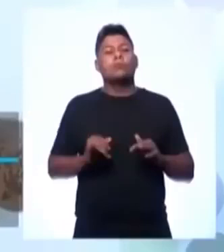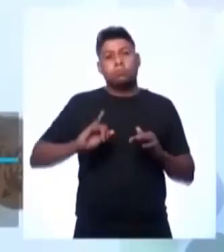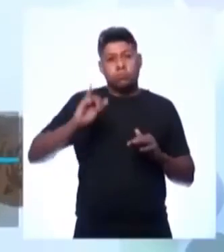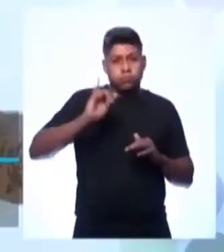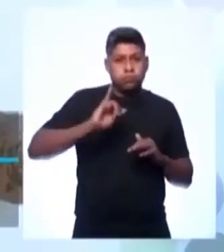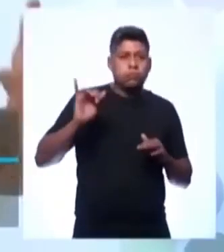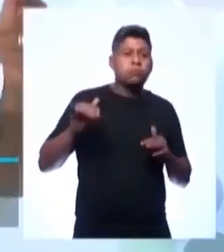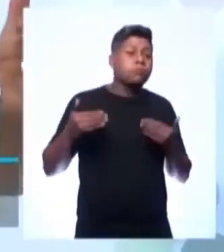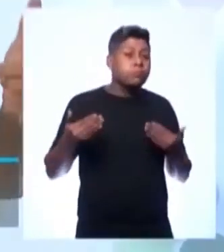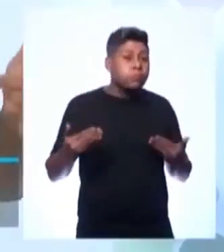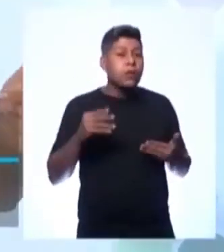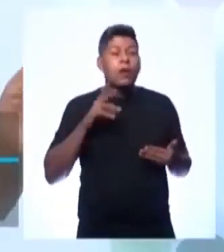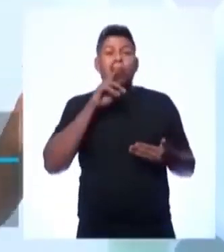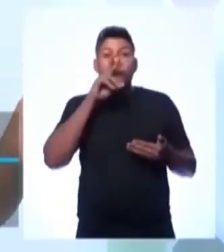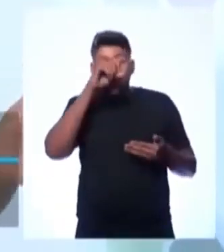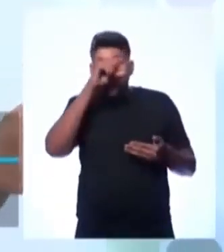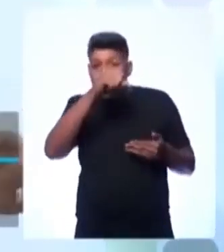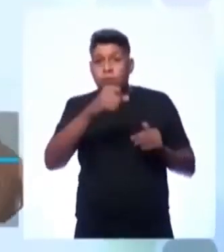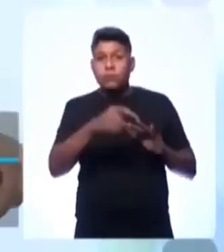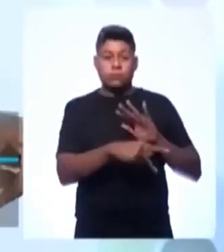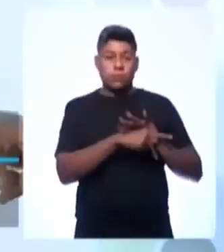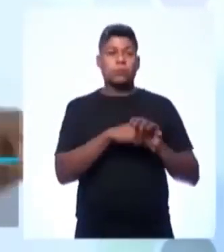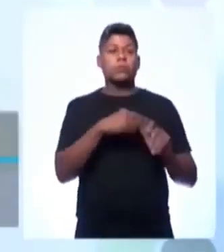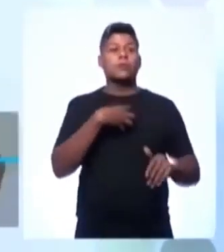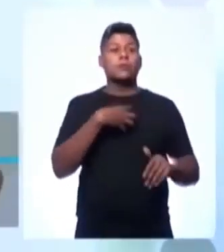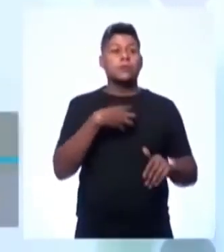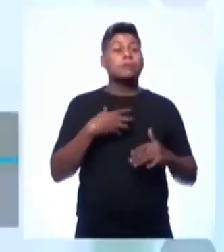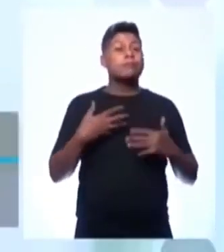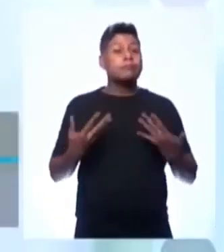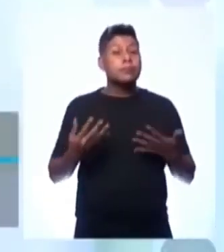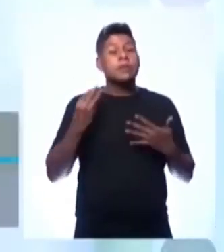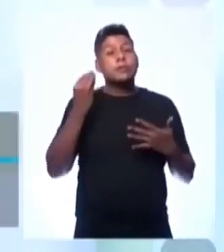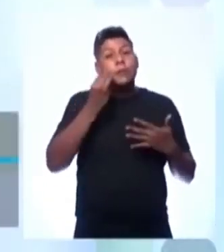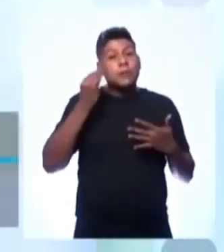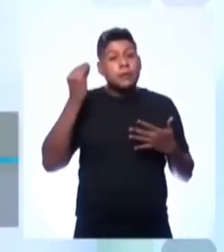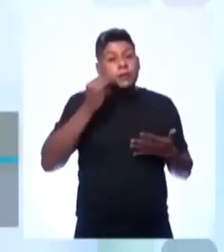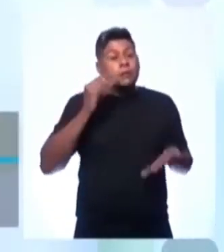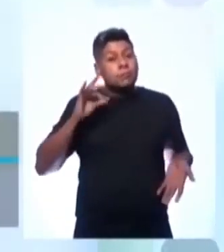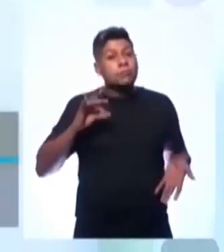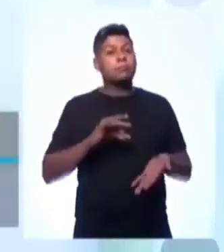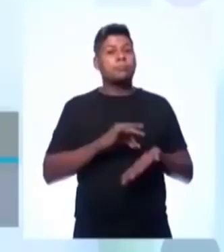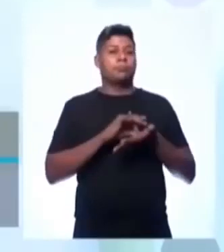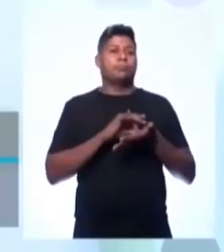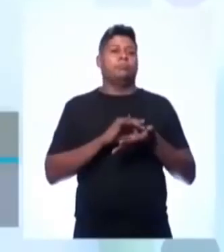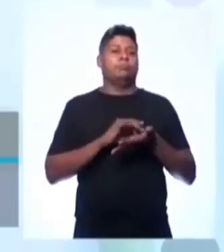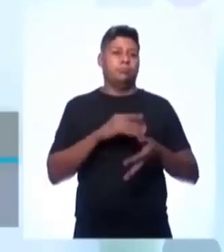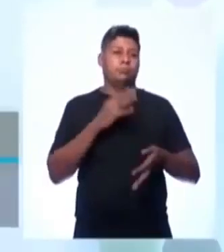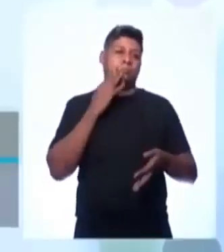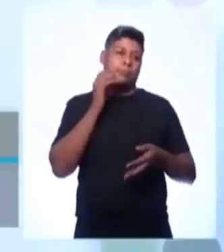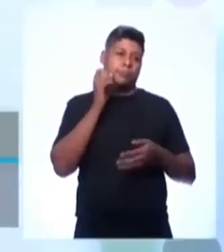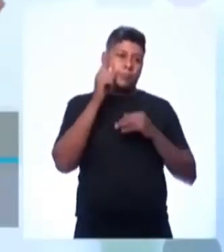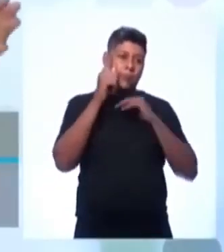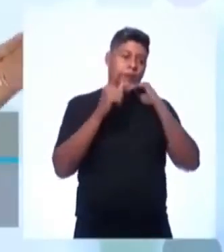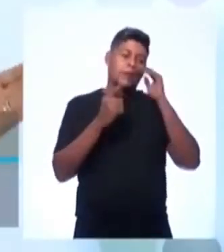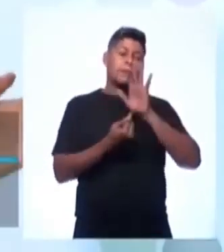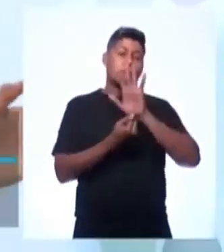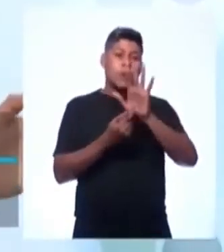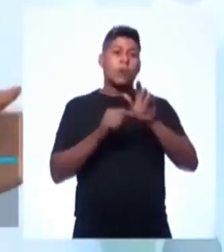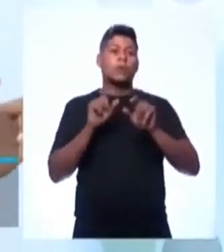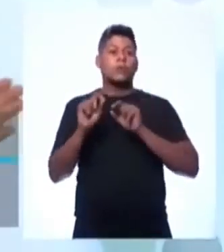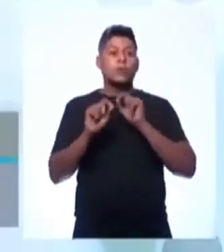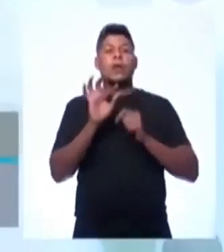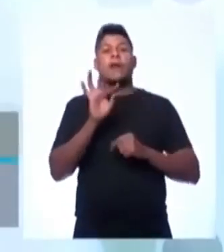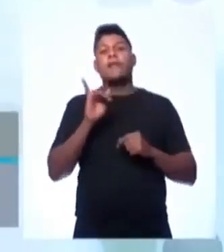fala, pessoal, então a força está nesse sentido. E aí o experimento ele concretiza, né? Isso. a ideia, né? Então tá mostrando realmente que o fio